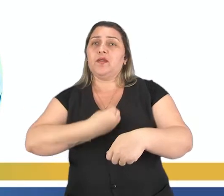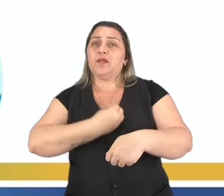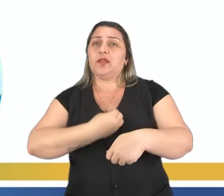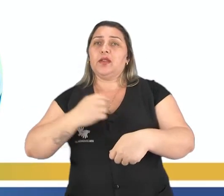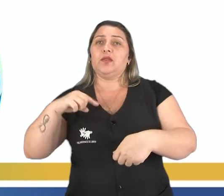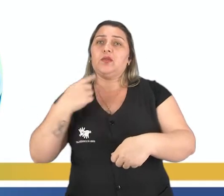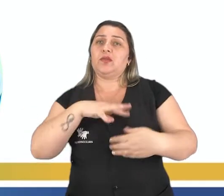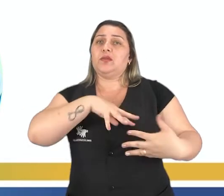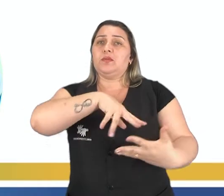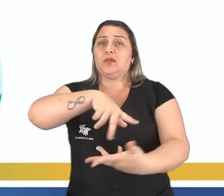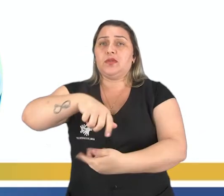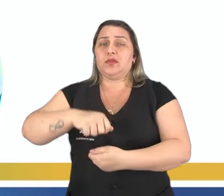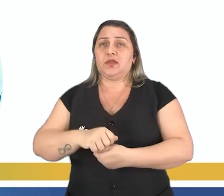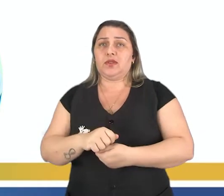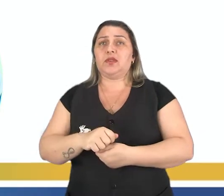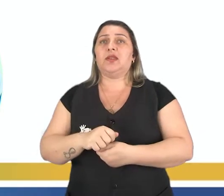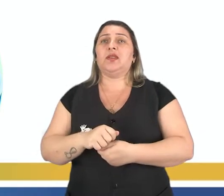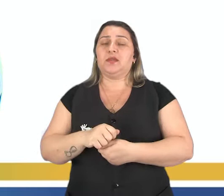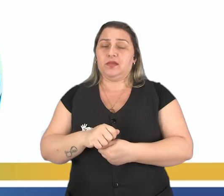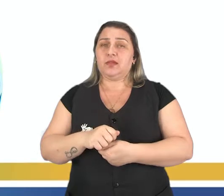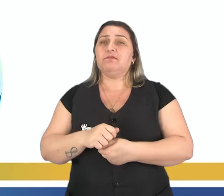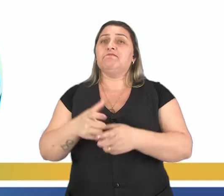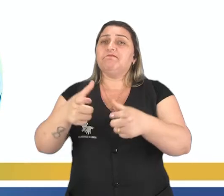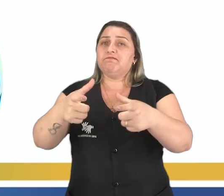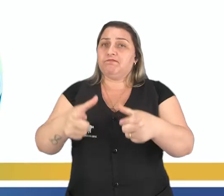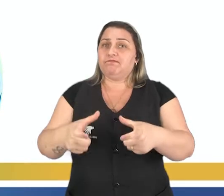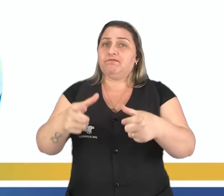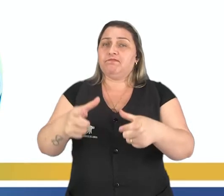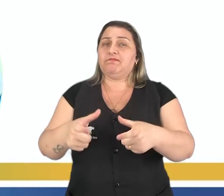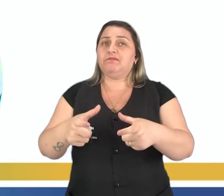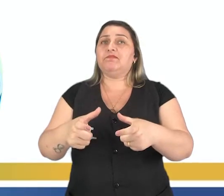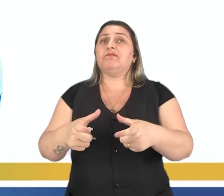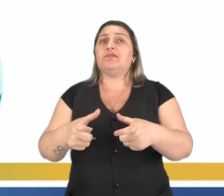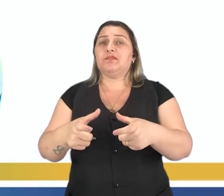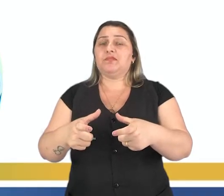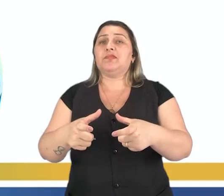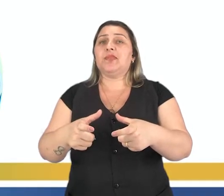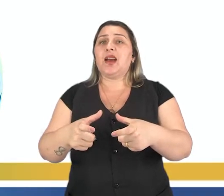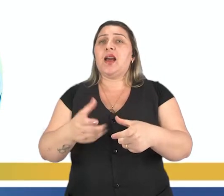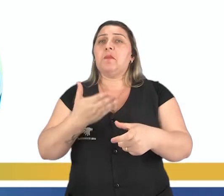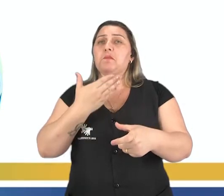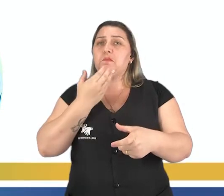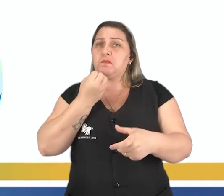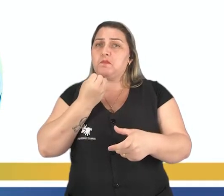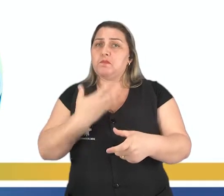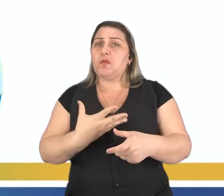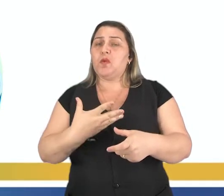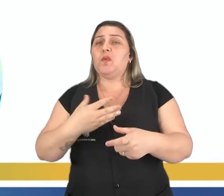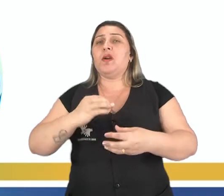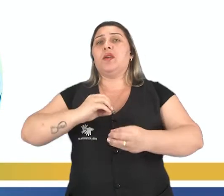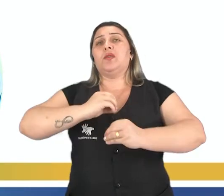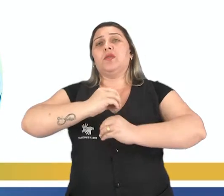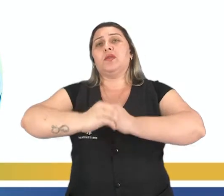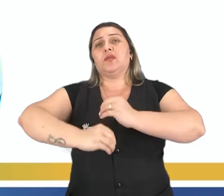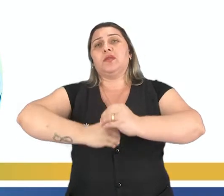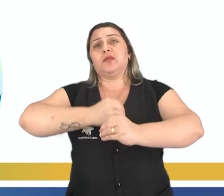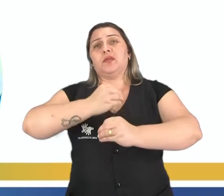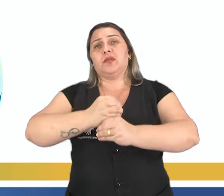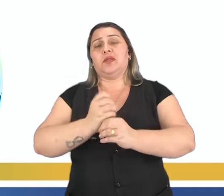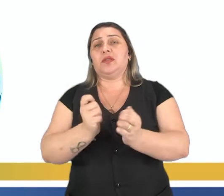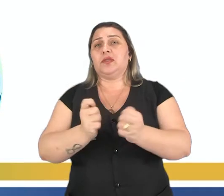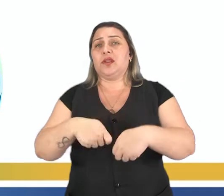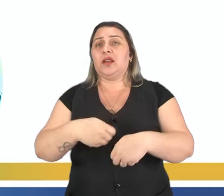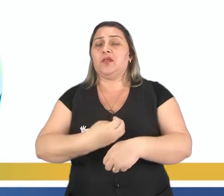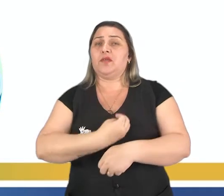nosso planeta. Então, a Terra está bem localizada, ela ocupa uma posição ideal no sistema solar para suportar